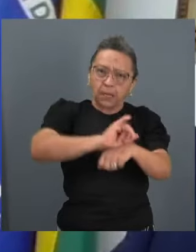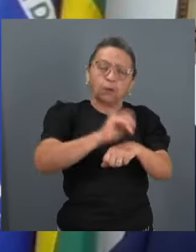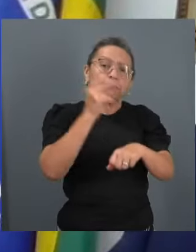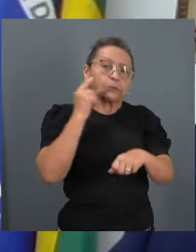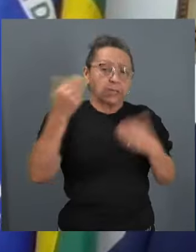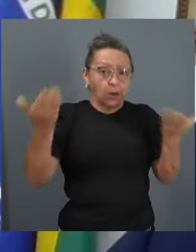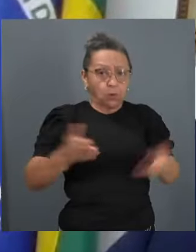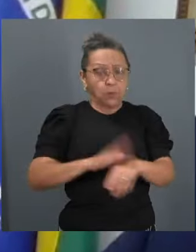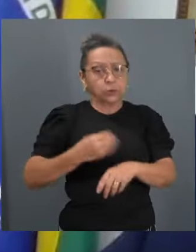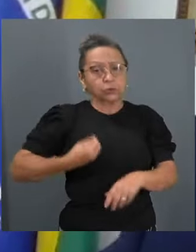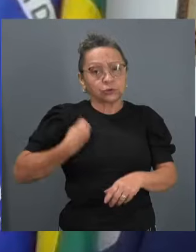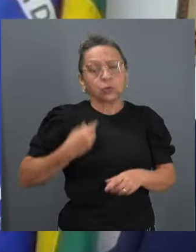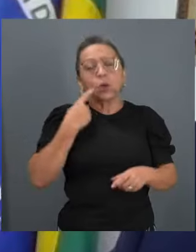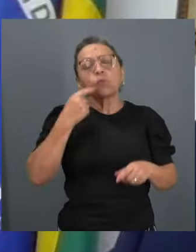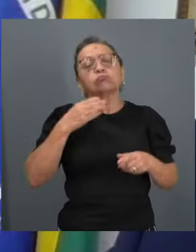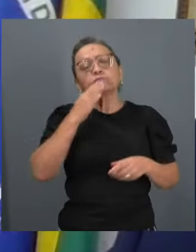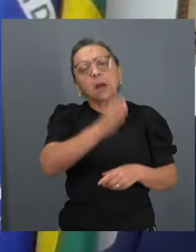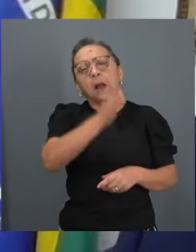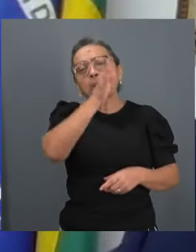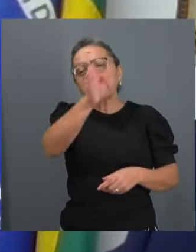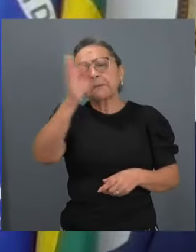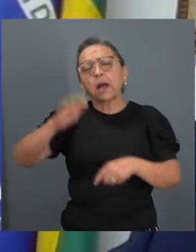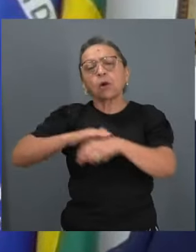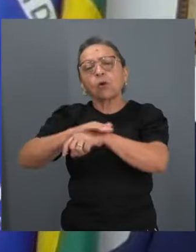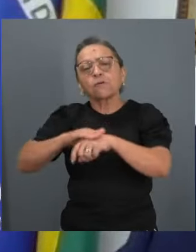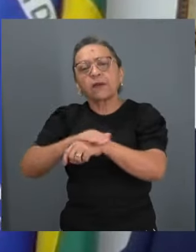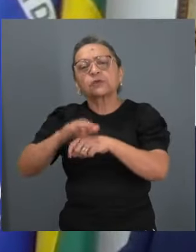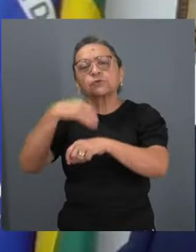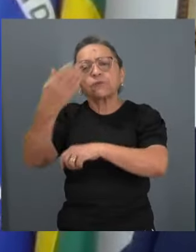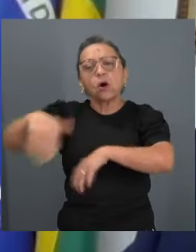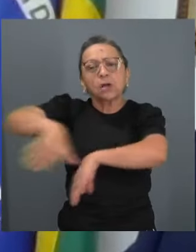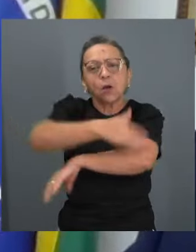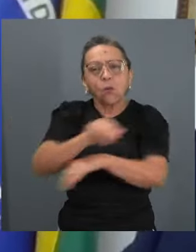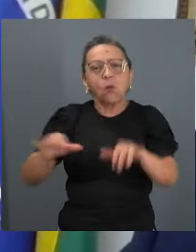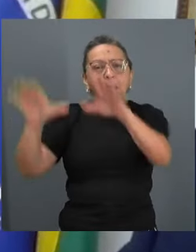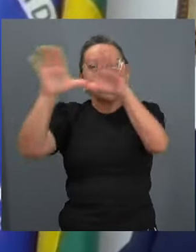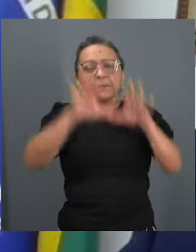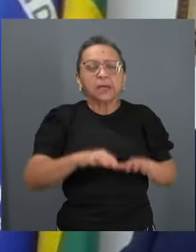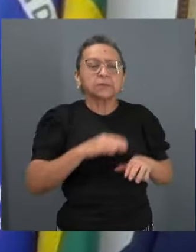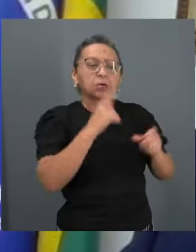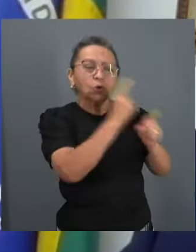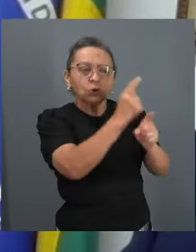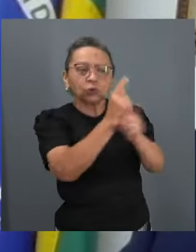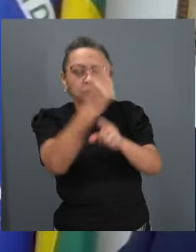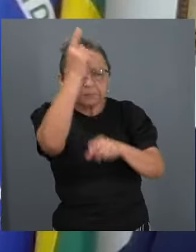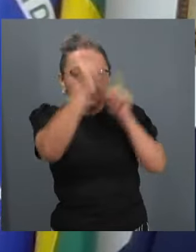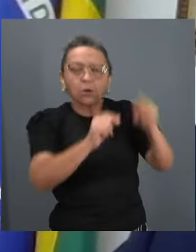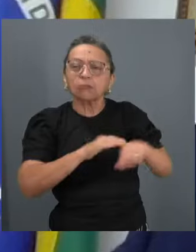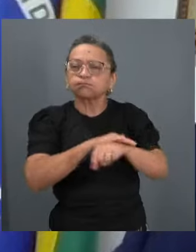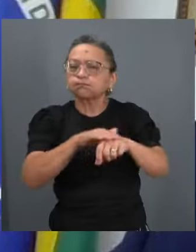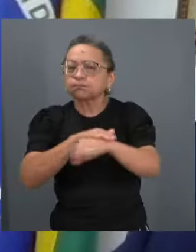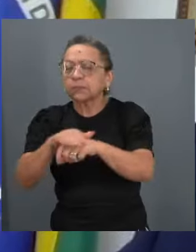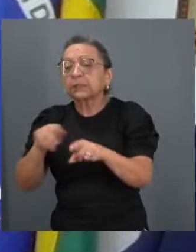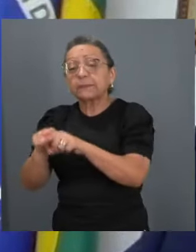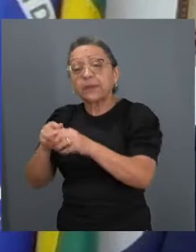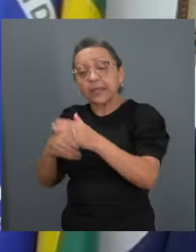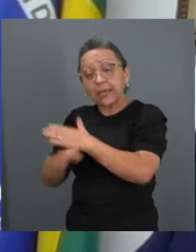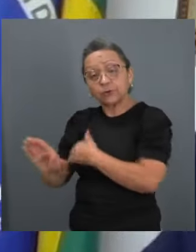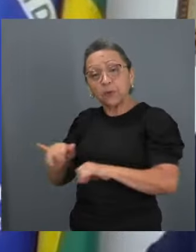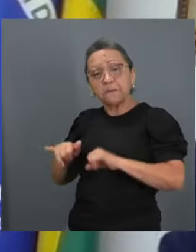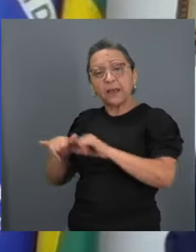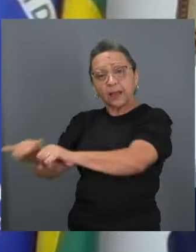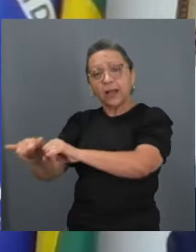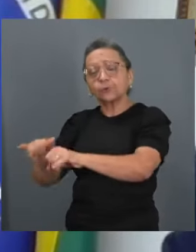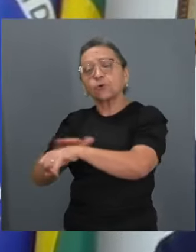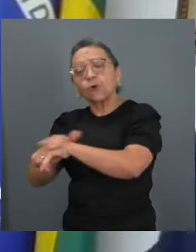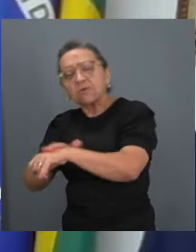estou agora, converso na praça, nas ruas, converso nos mercados, com gente que é